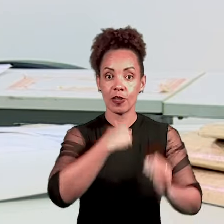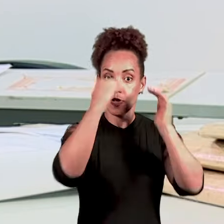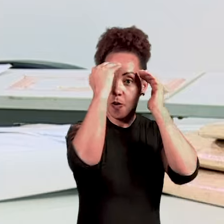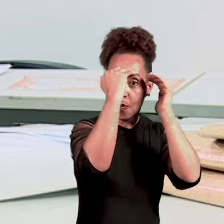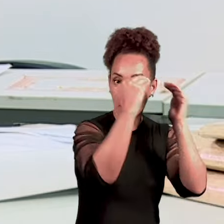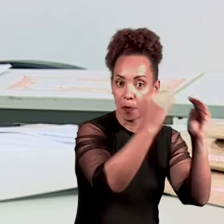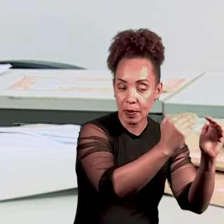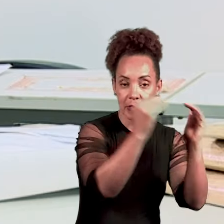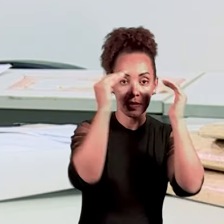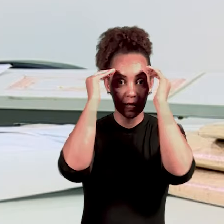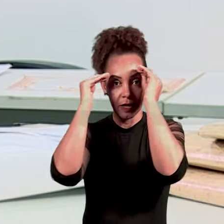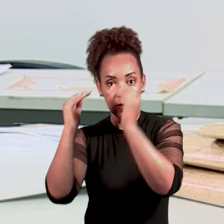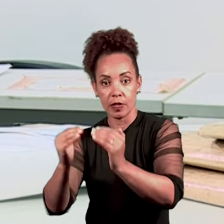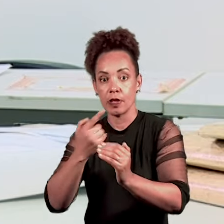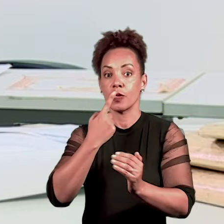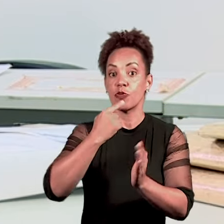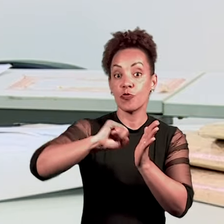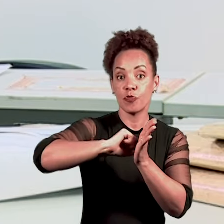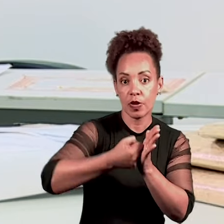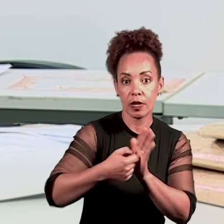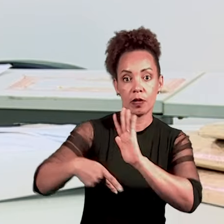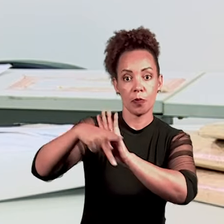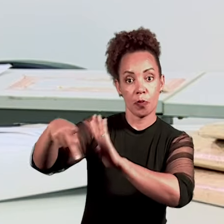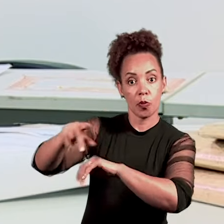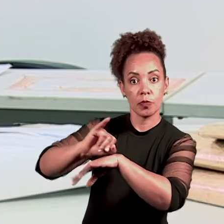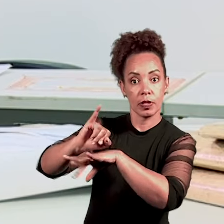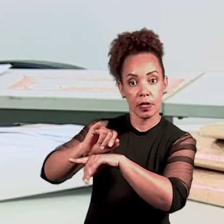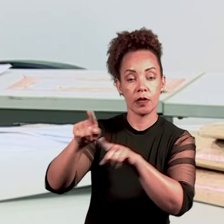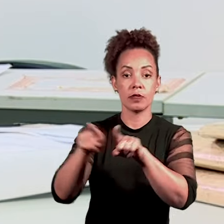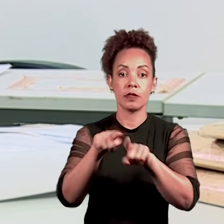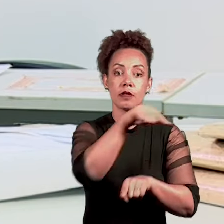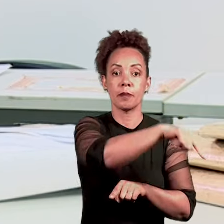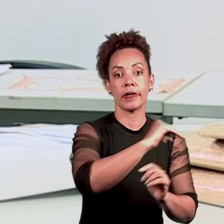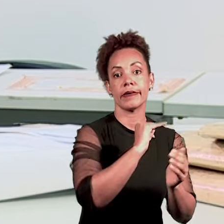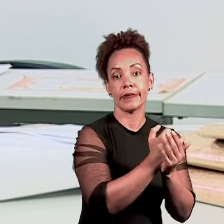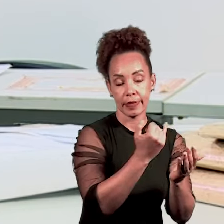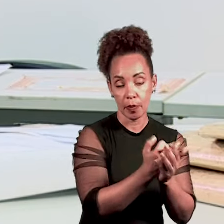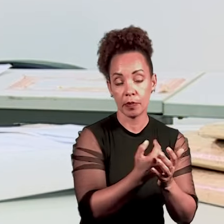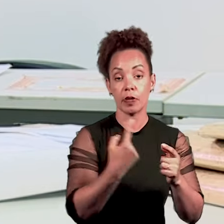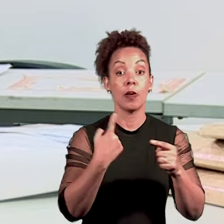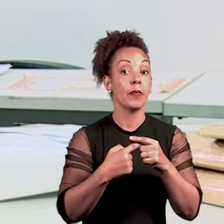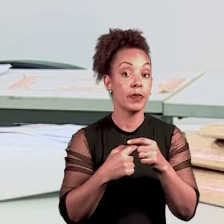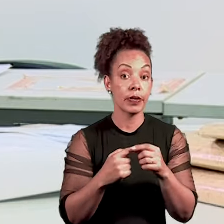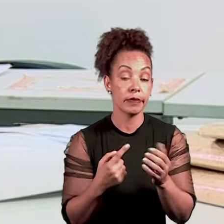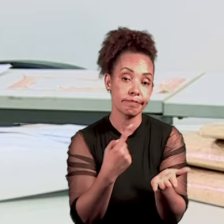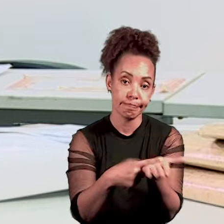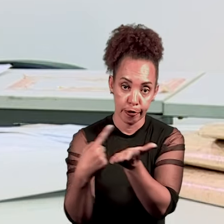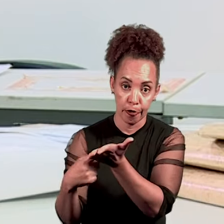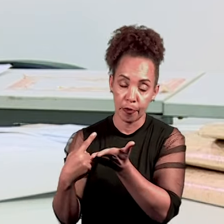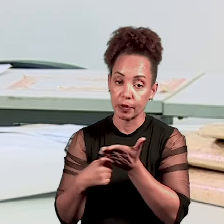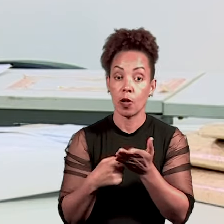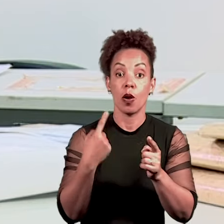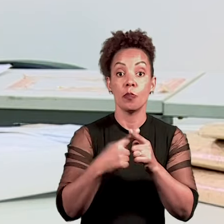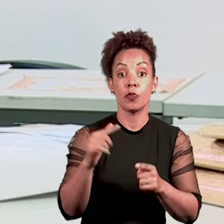Ilhéus e os feriados de Itabuna. Por que isso? Foi o acordo, a universidade não era, a